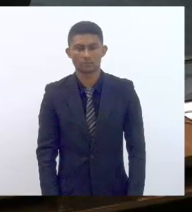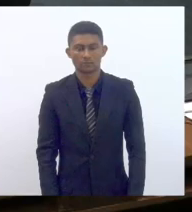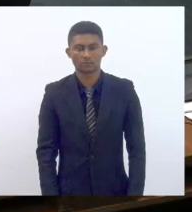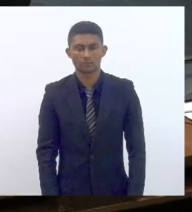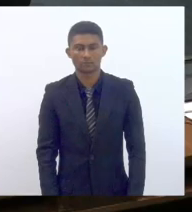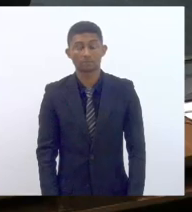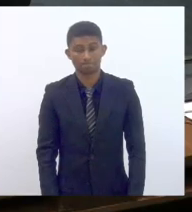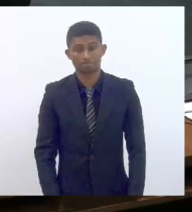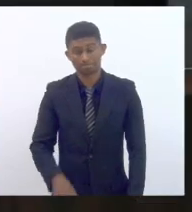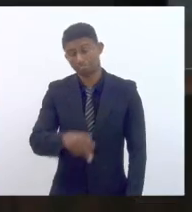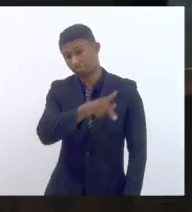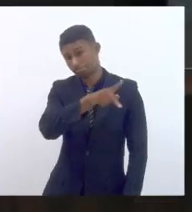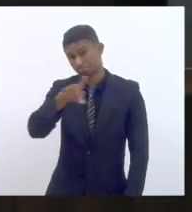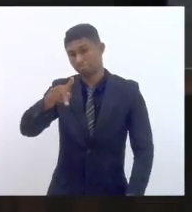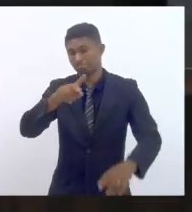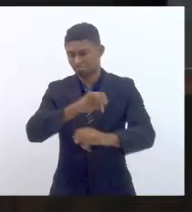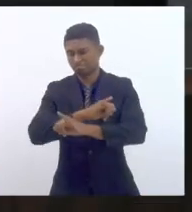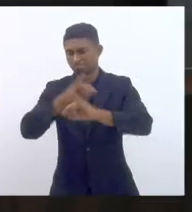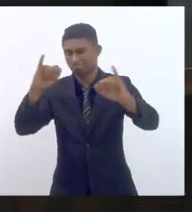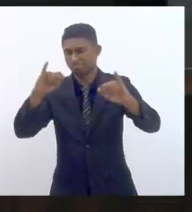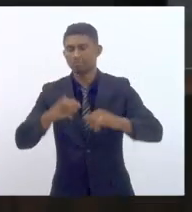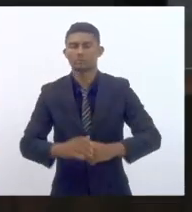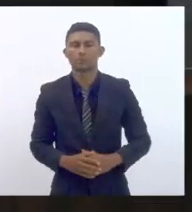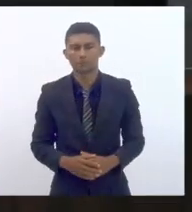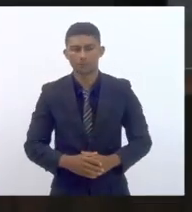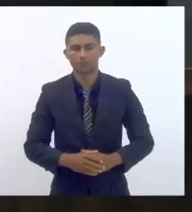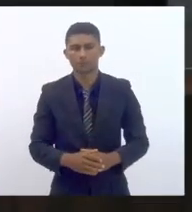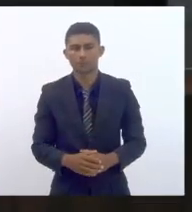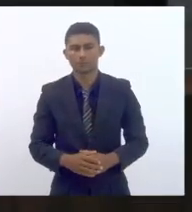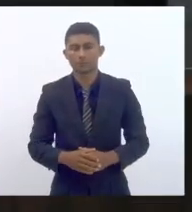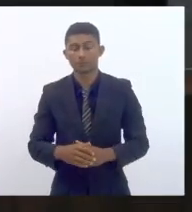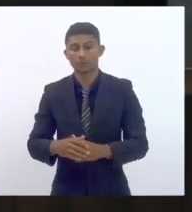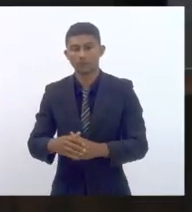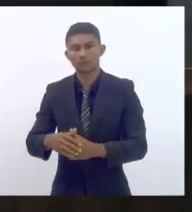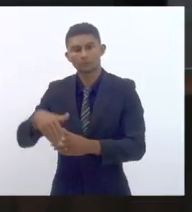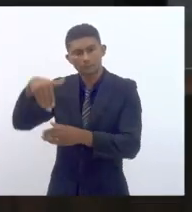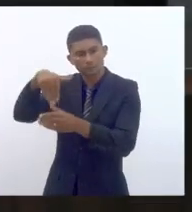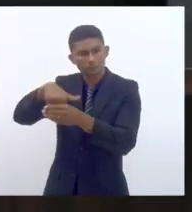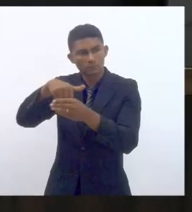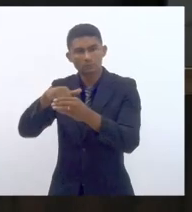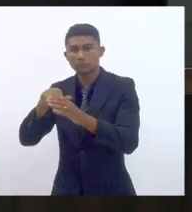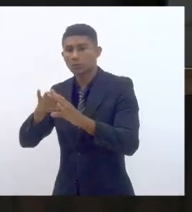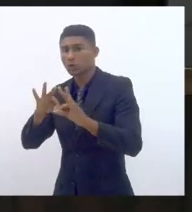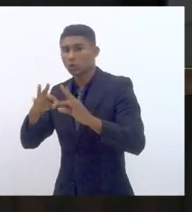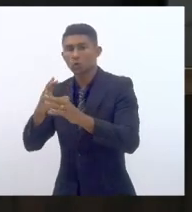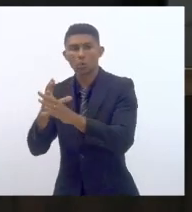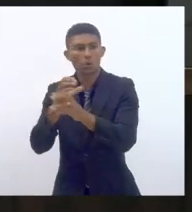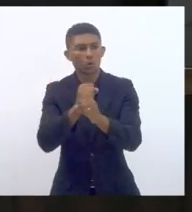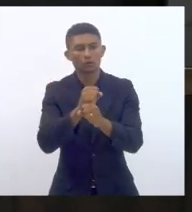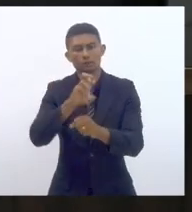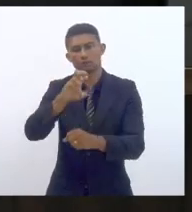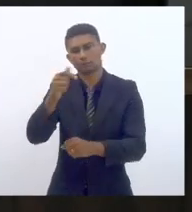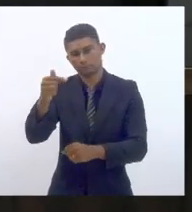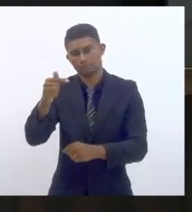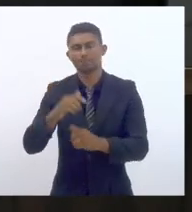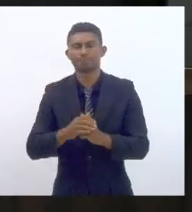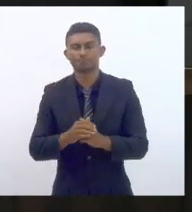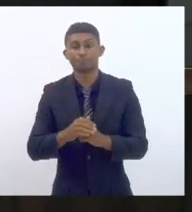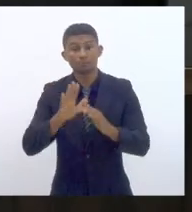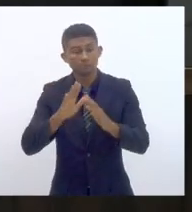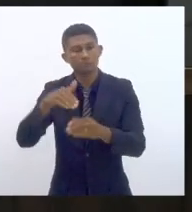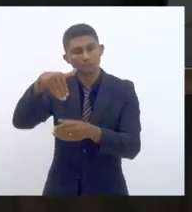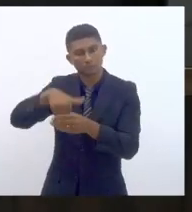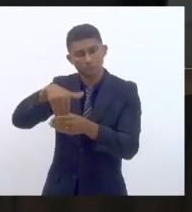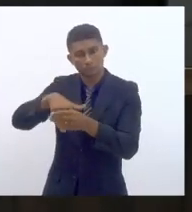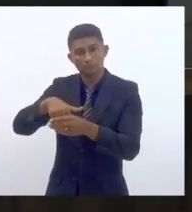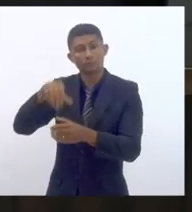A presidência proclama o resultado. Votaram 57 senhores parlamentares, 46 votos